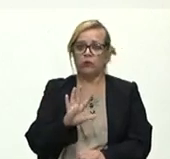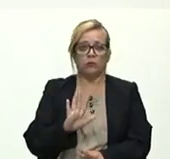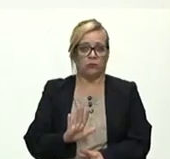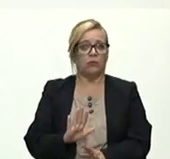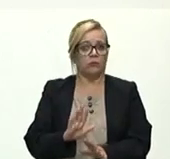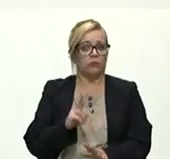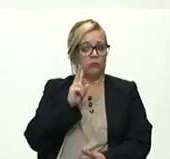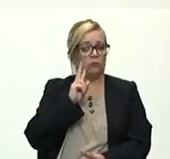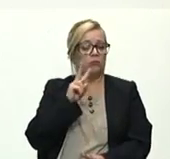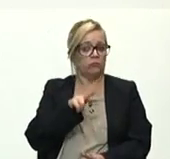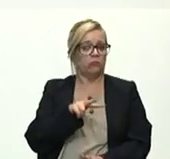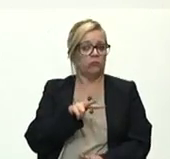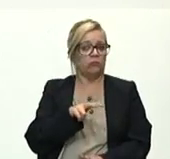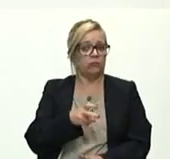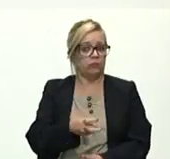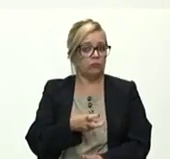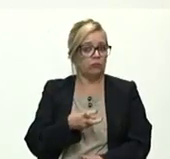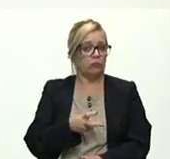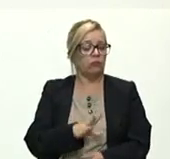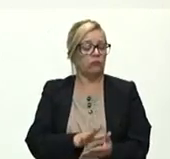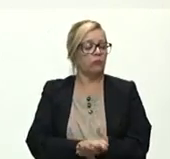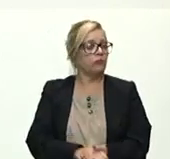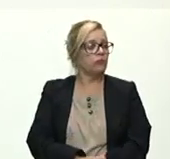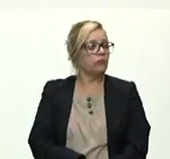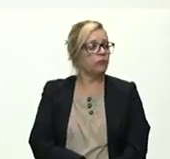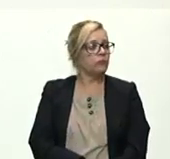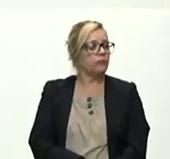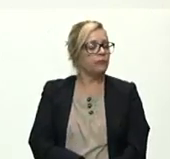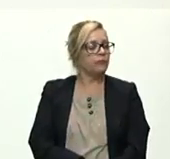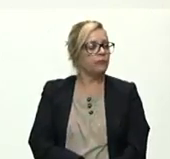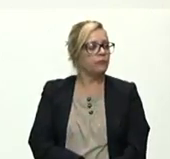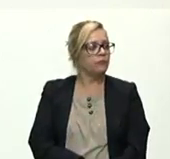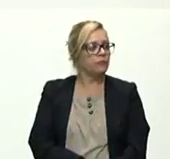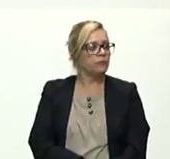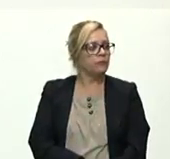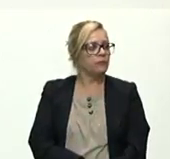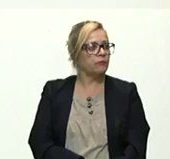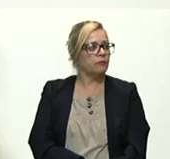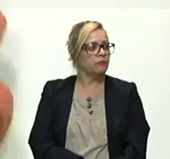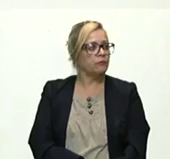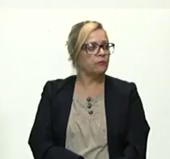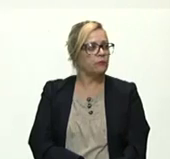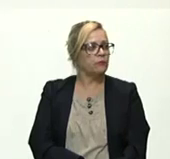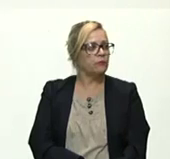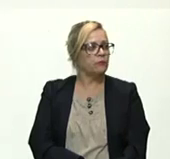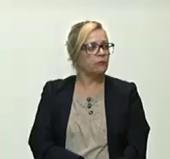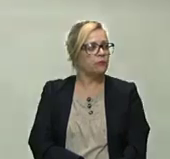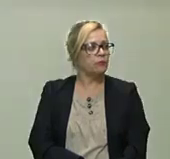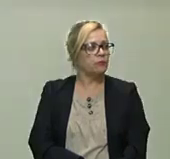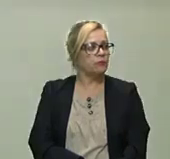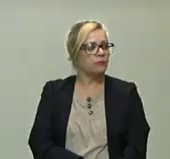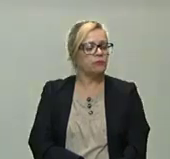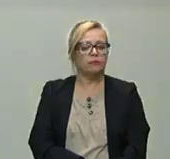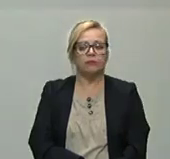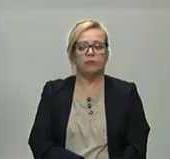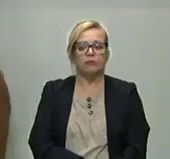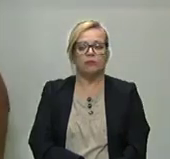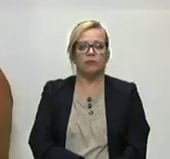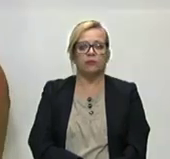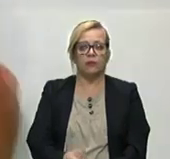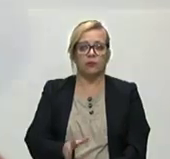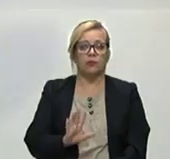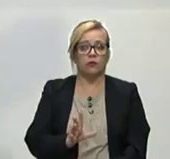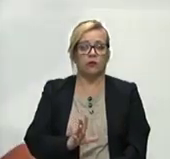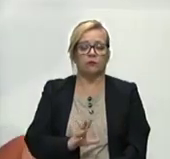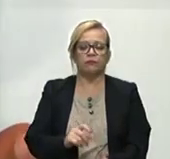ordenados. Com os 20 pares ordenados. Então, aqui eu já tenho, na outra calculadora, esses 20 pares ordenados